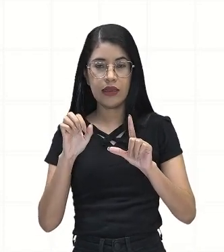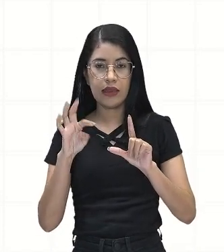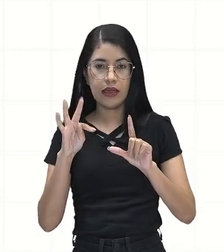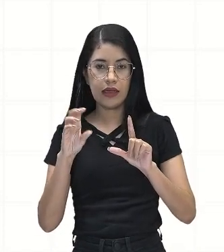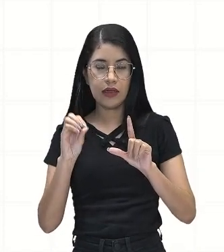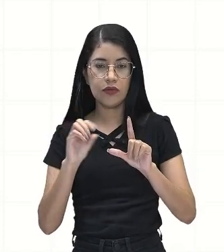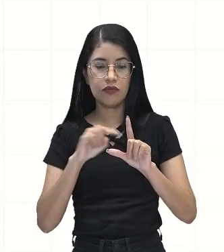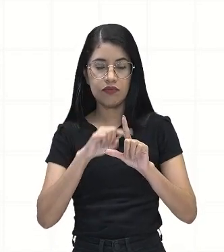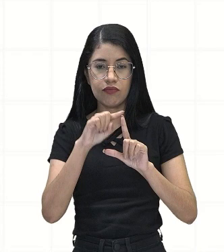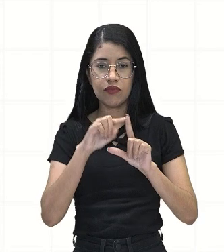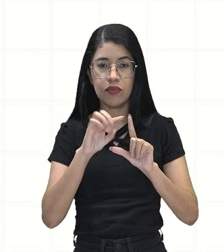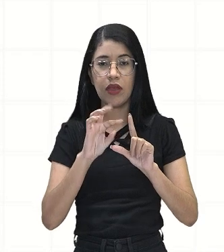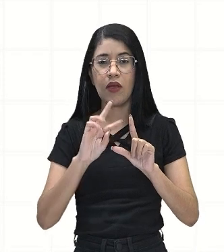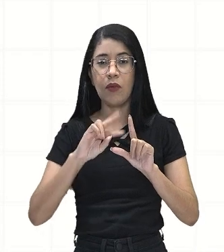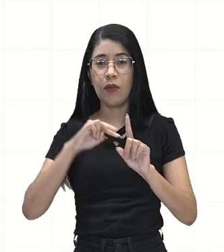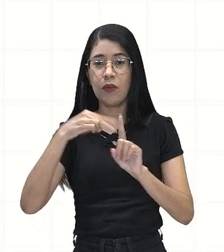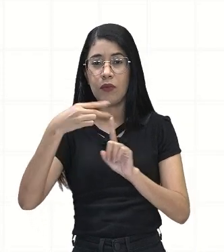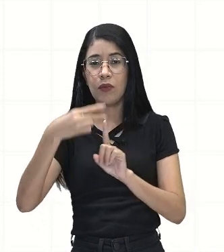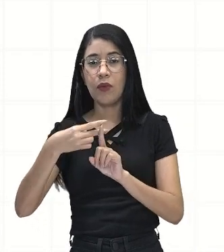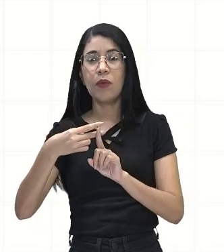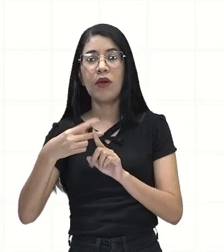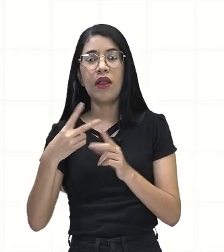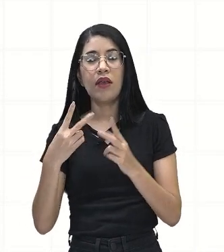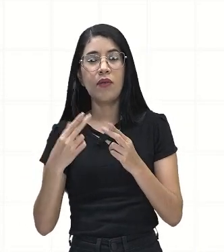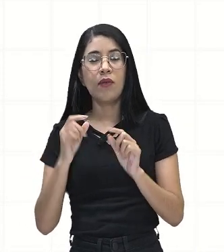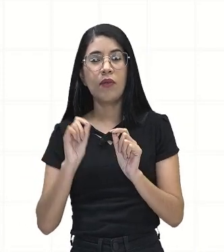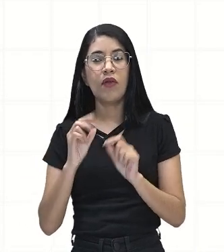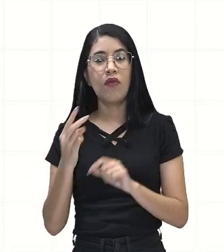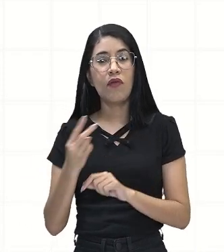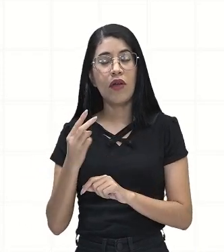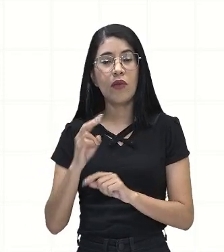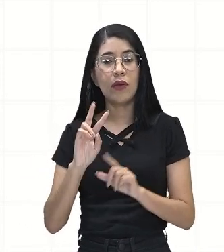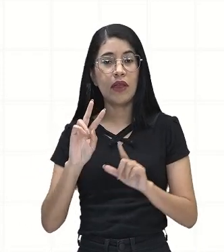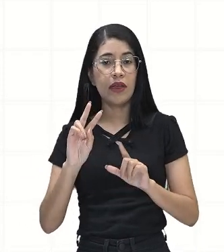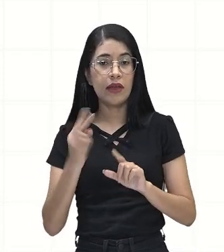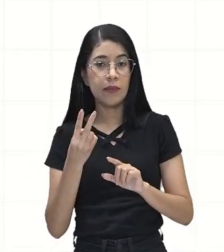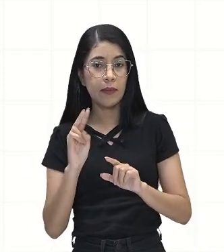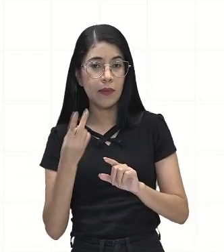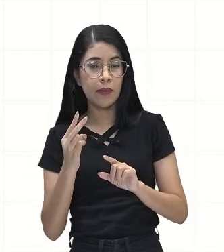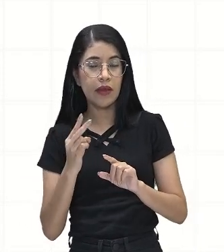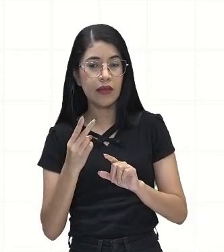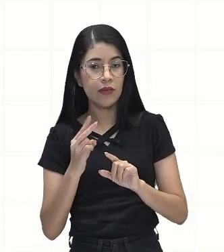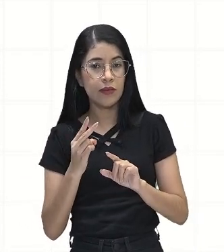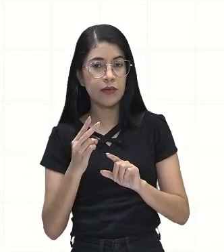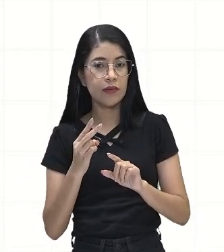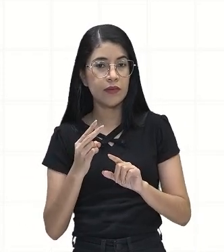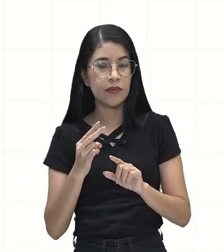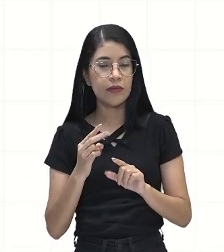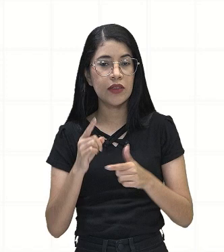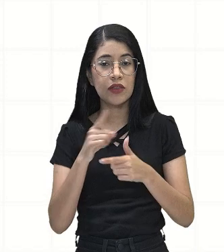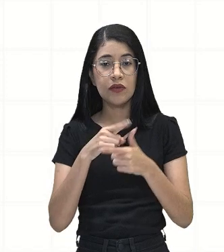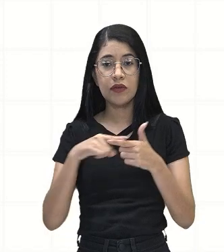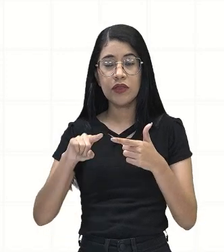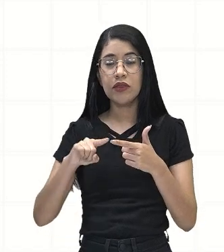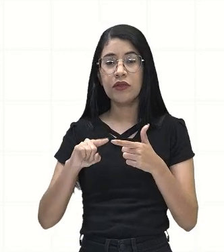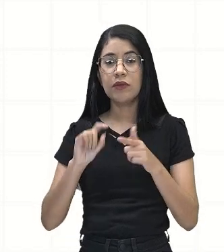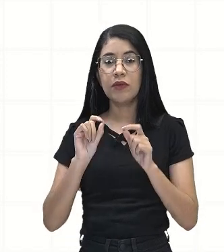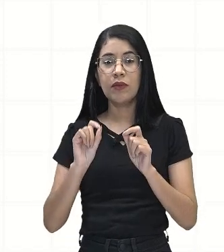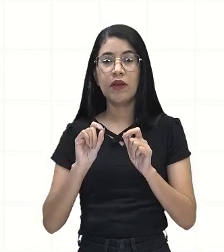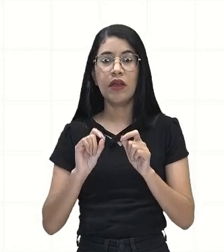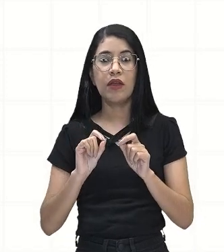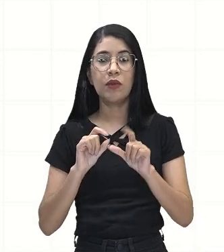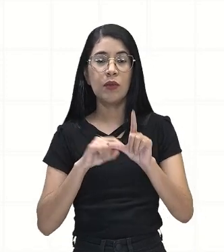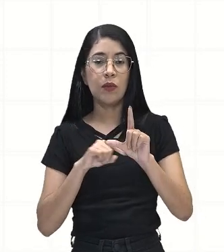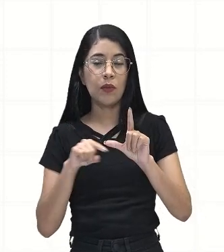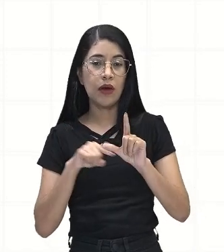da medida da hipotenusa pela medida da projeção desse cateto